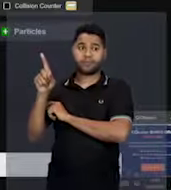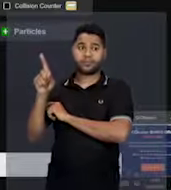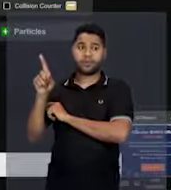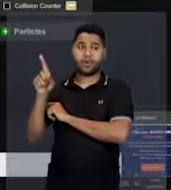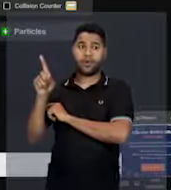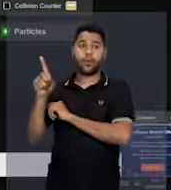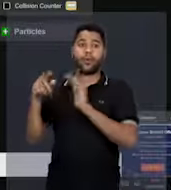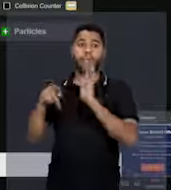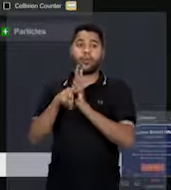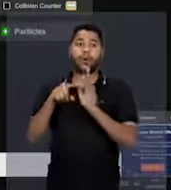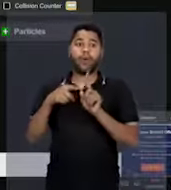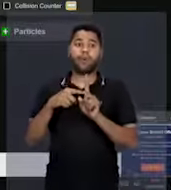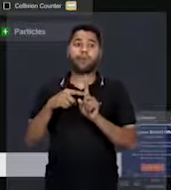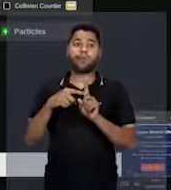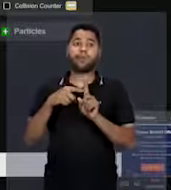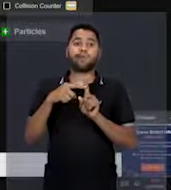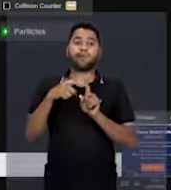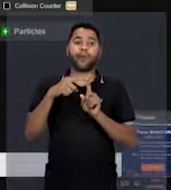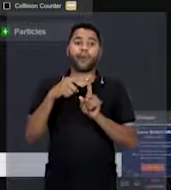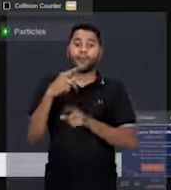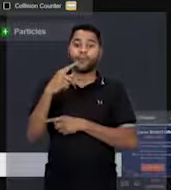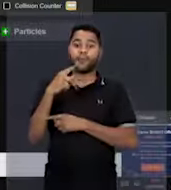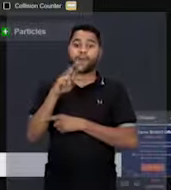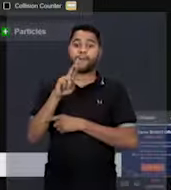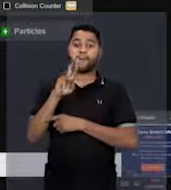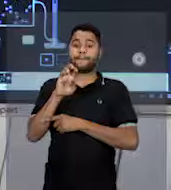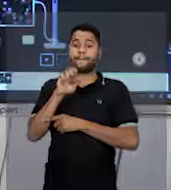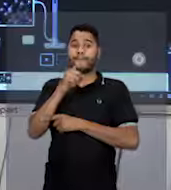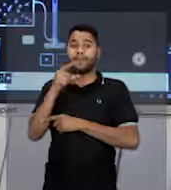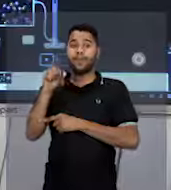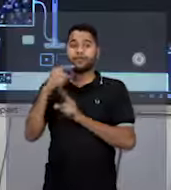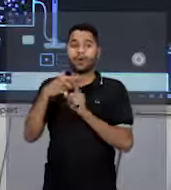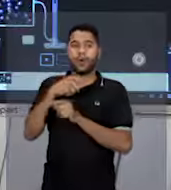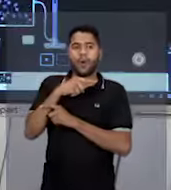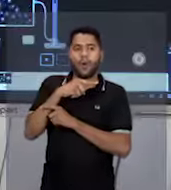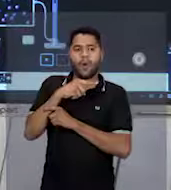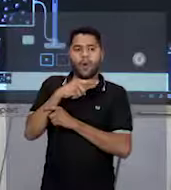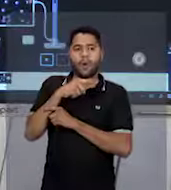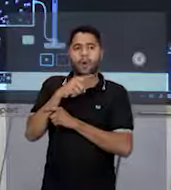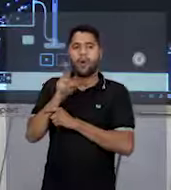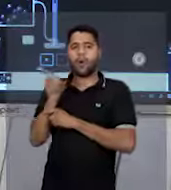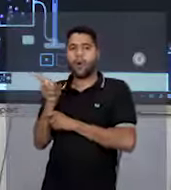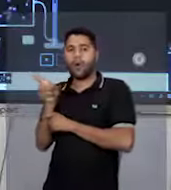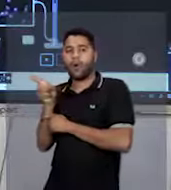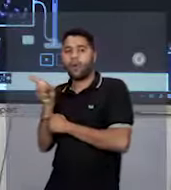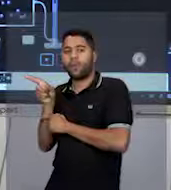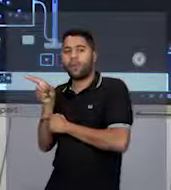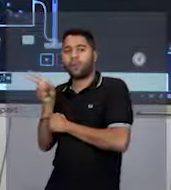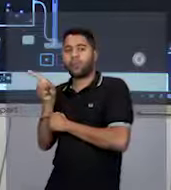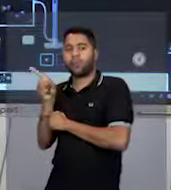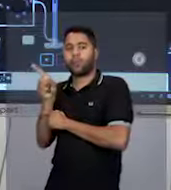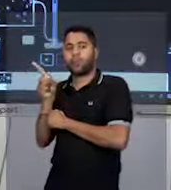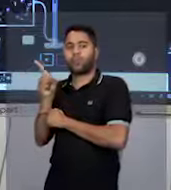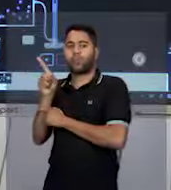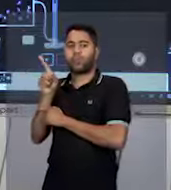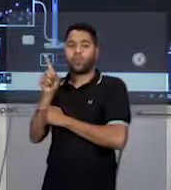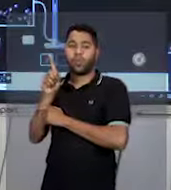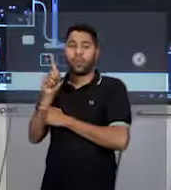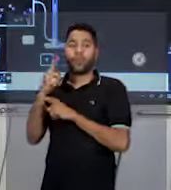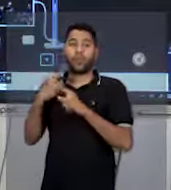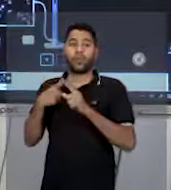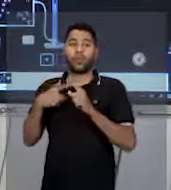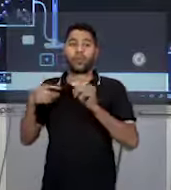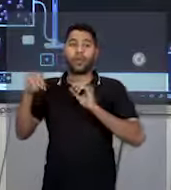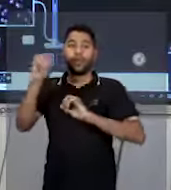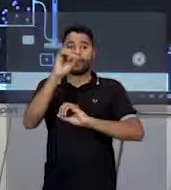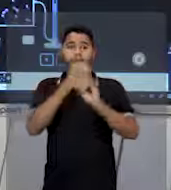seja, eu saio da pressão nula e passo a ter alguma coisa ali. Essa pressão ela acontece porque aquelas moléculas de